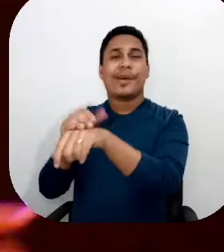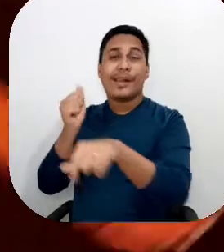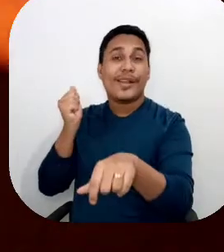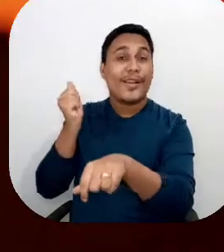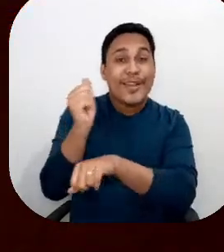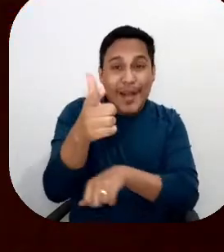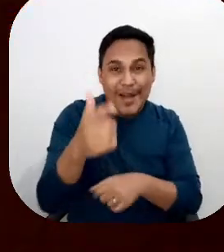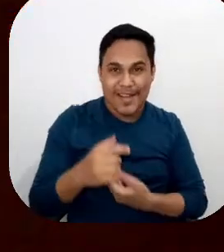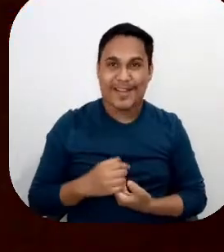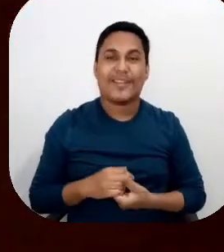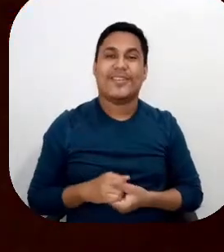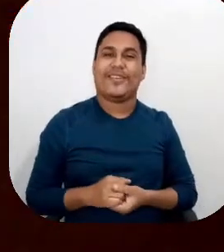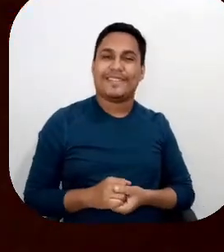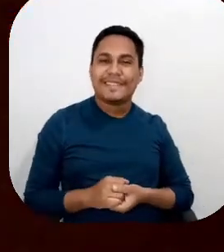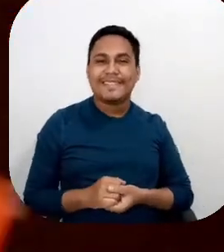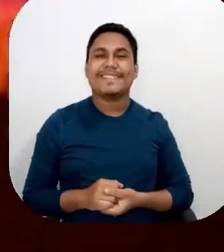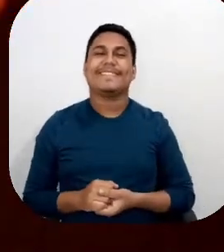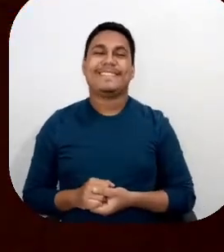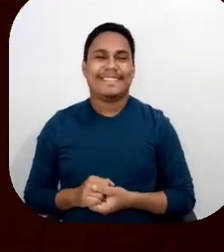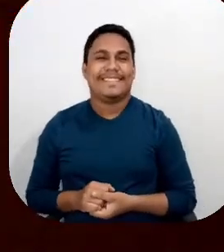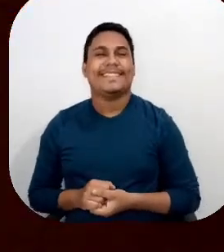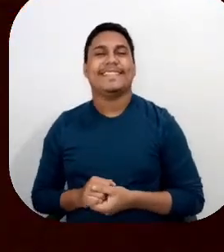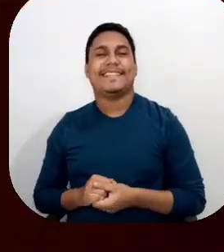e melhor que você.